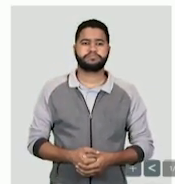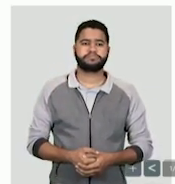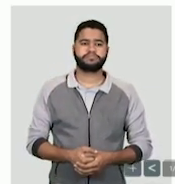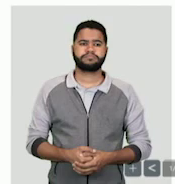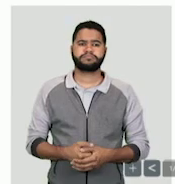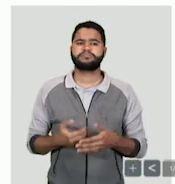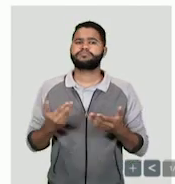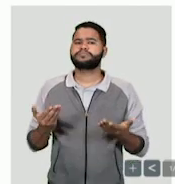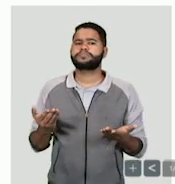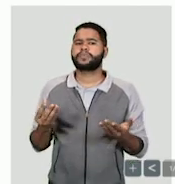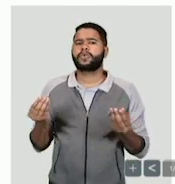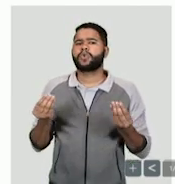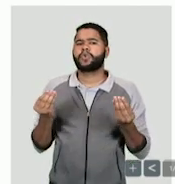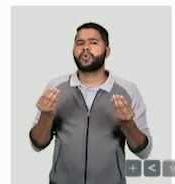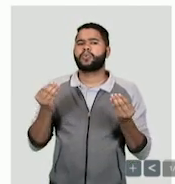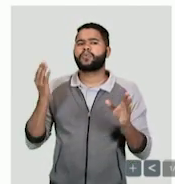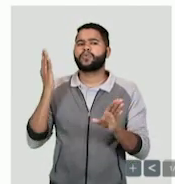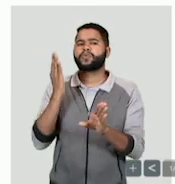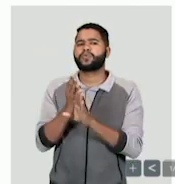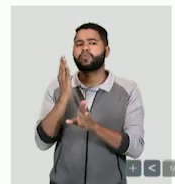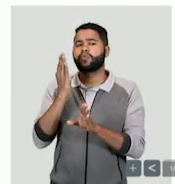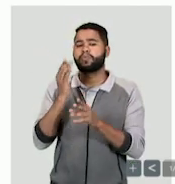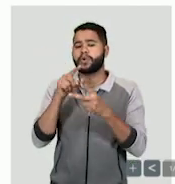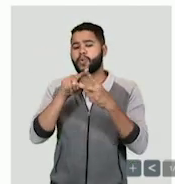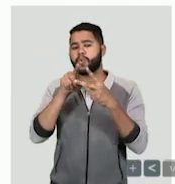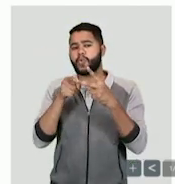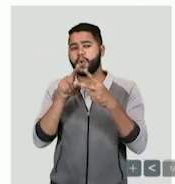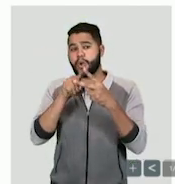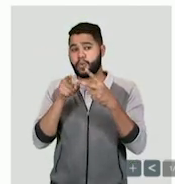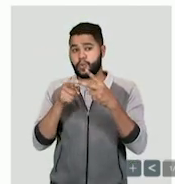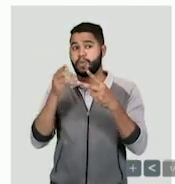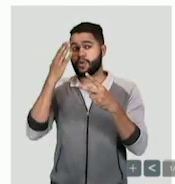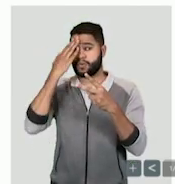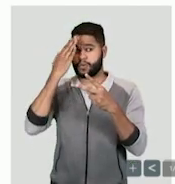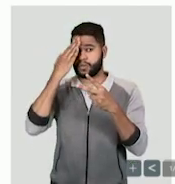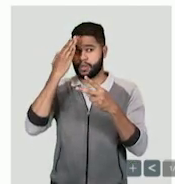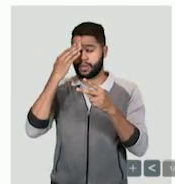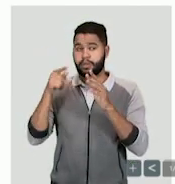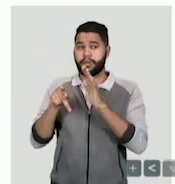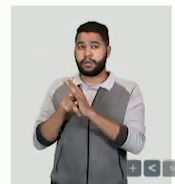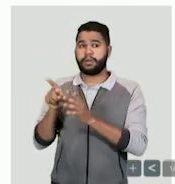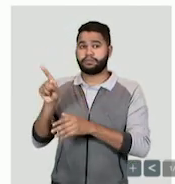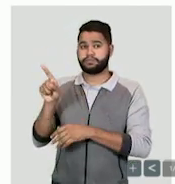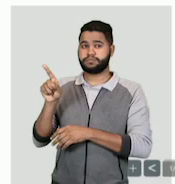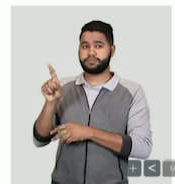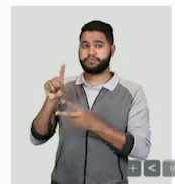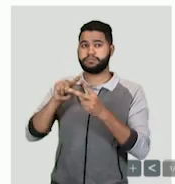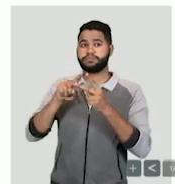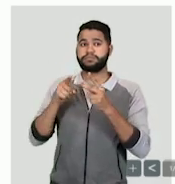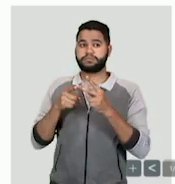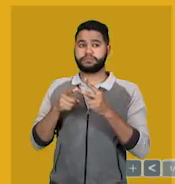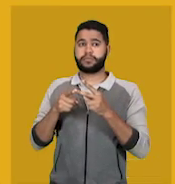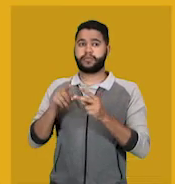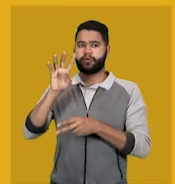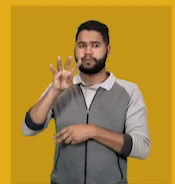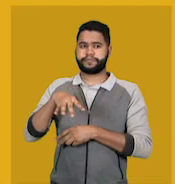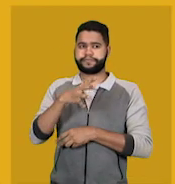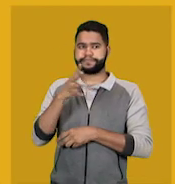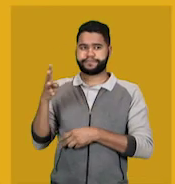Tá, e como que eu vou descobrir o ângulo agora? Simples. Eu sei que o valor do seno do ângulo é meio. Aí eu vou lá na